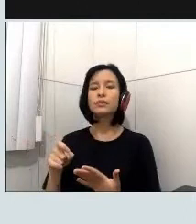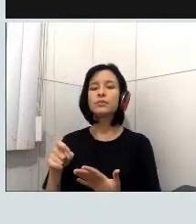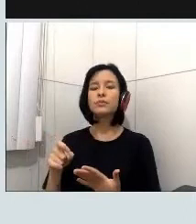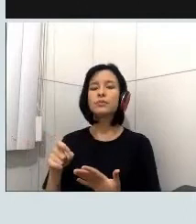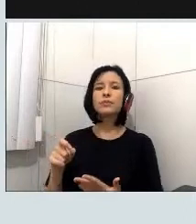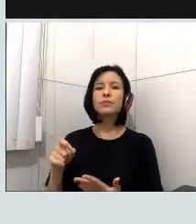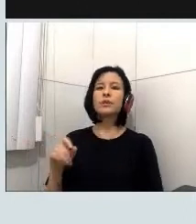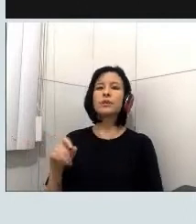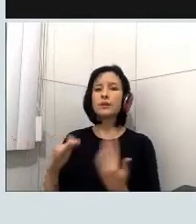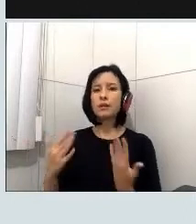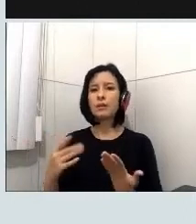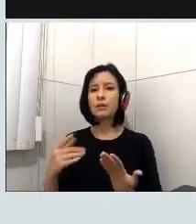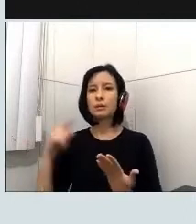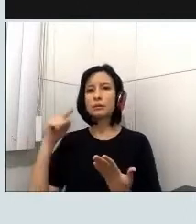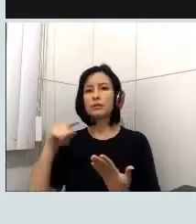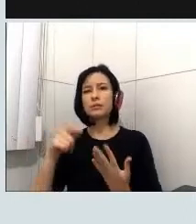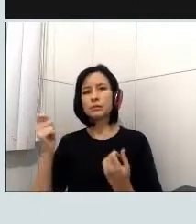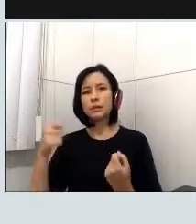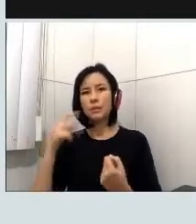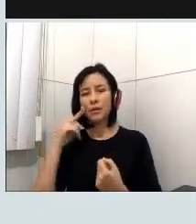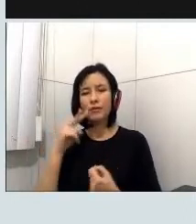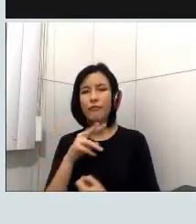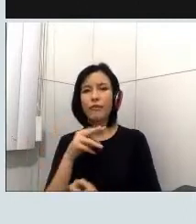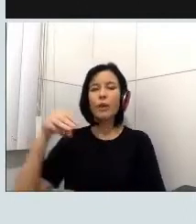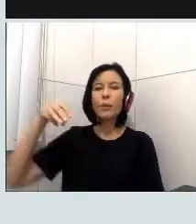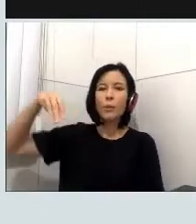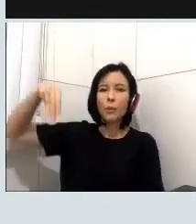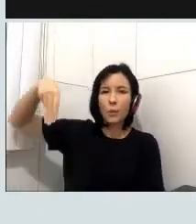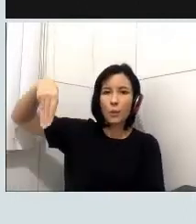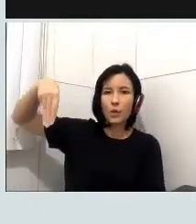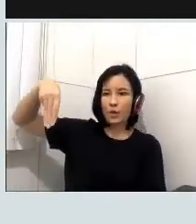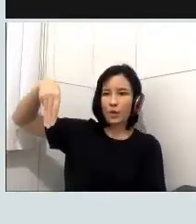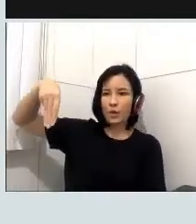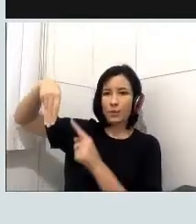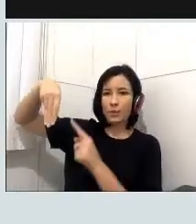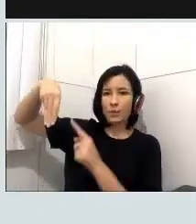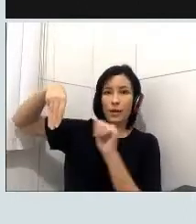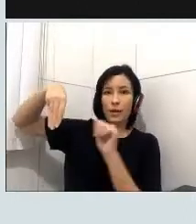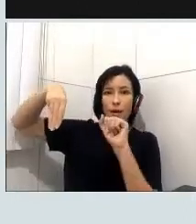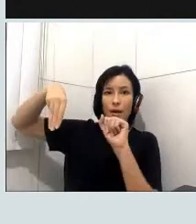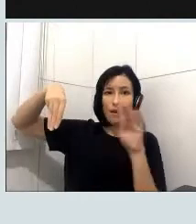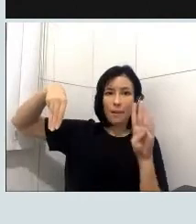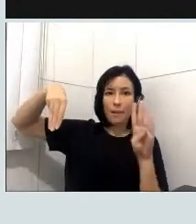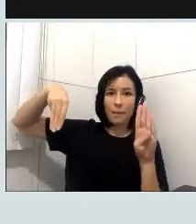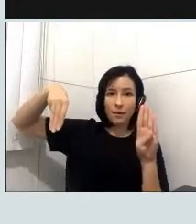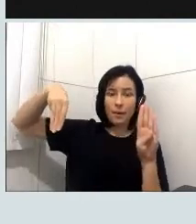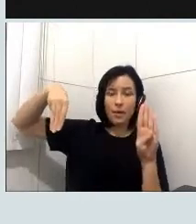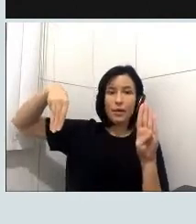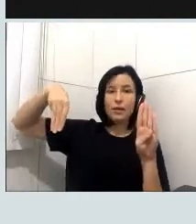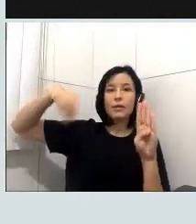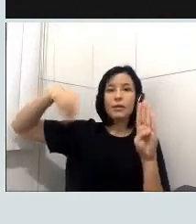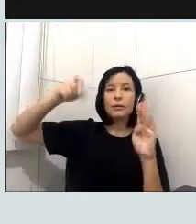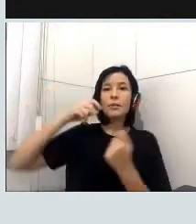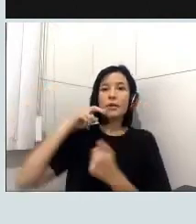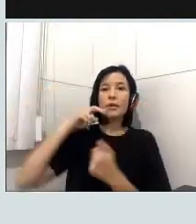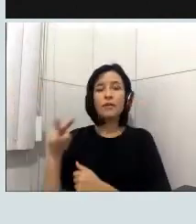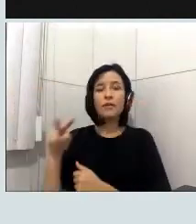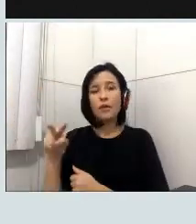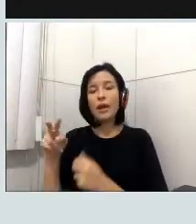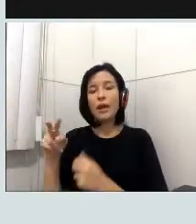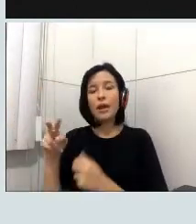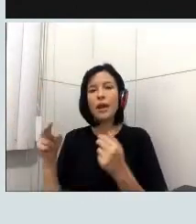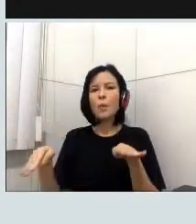nessa parte que tem o M, A, B, vocês vão igualar a uma parte